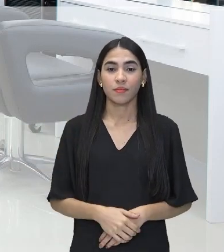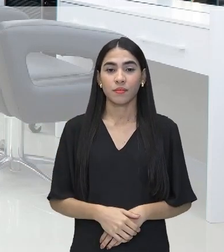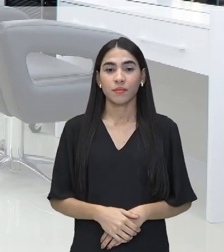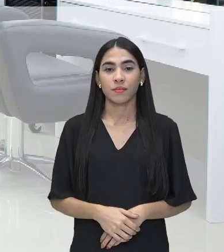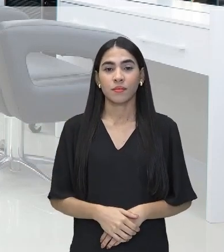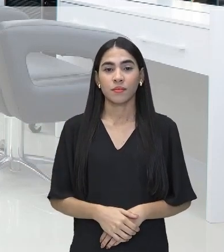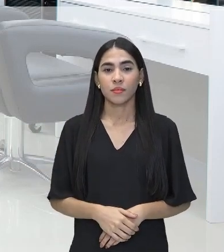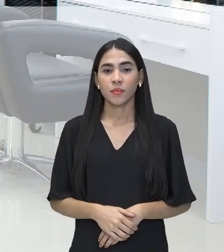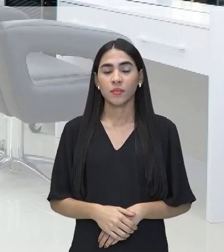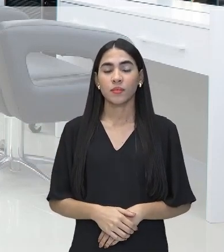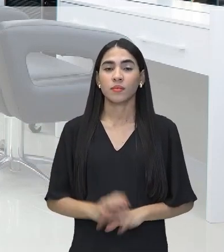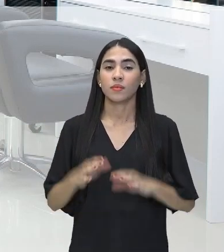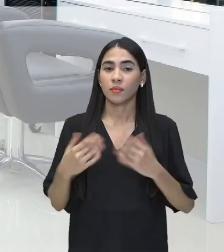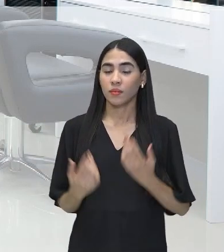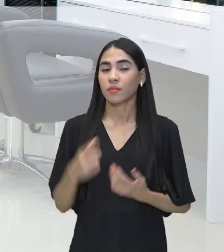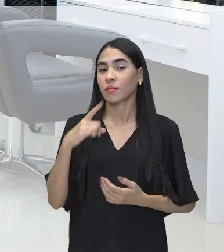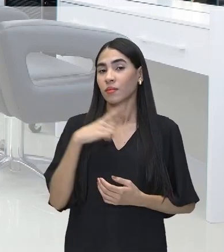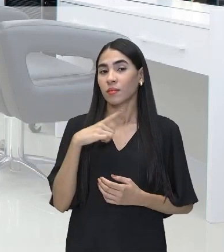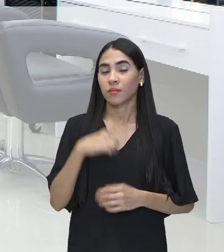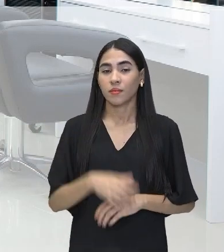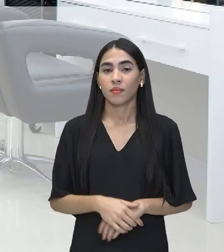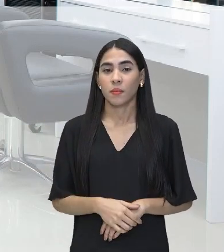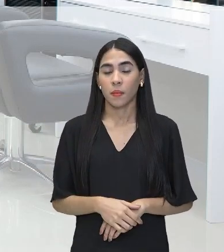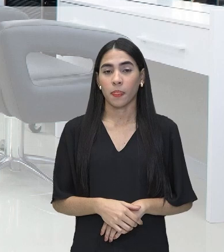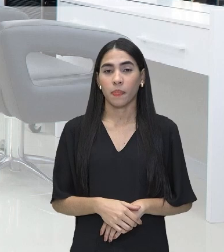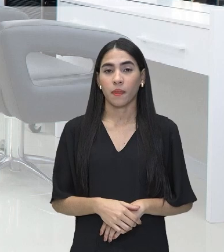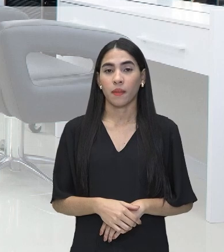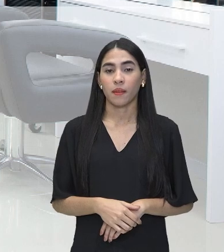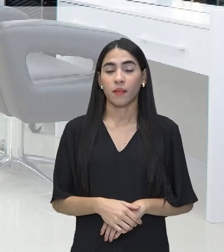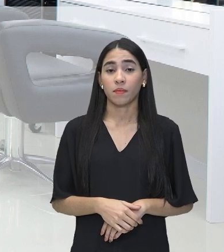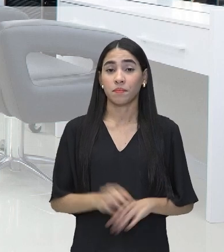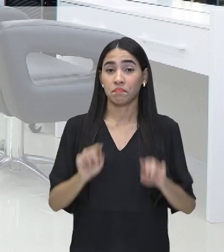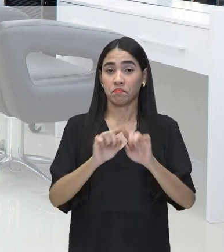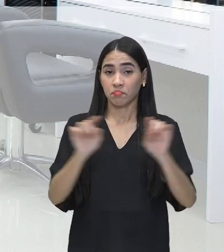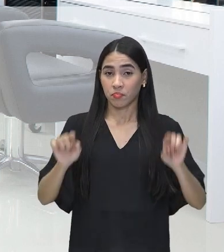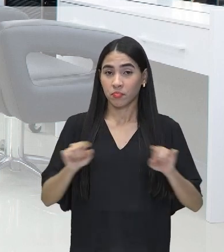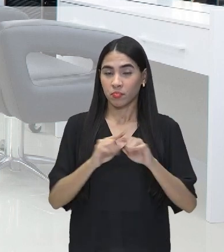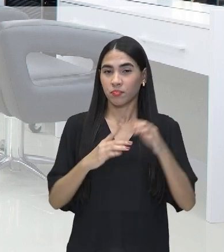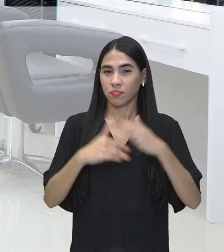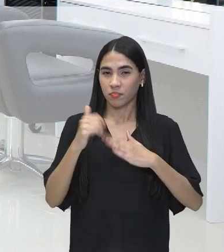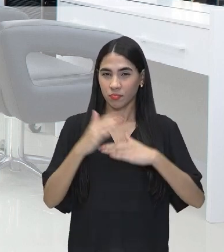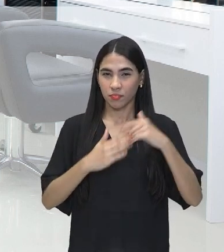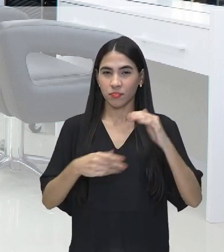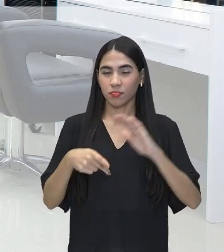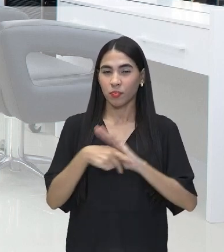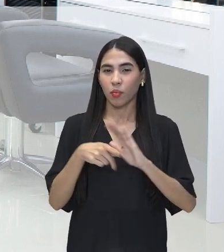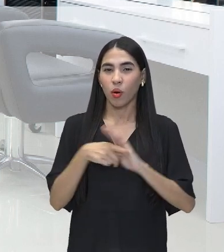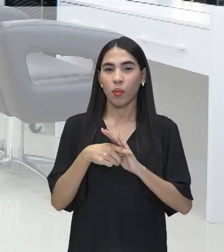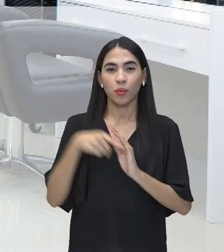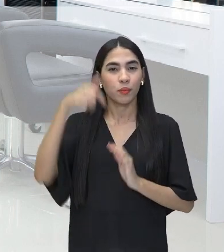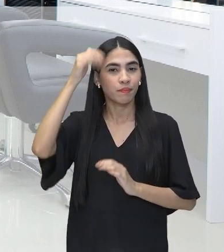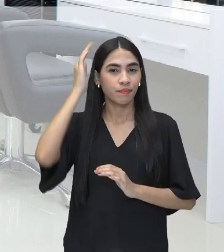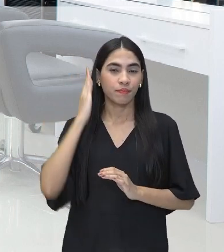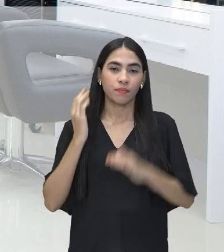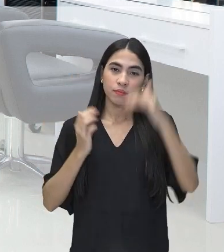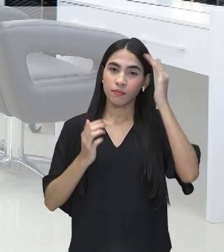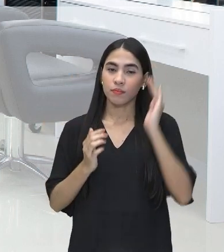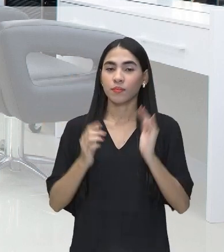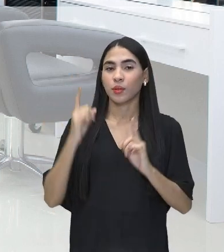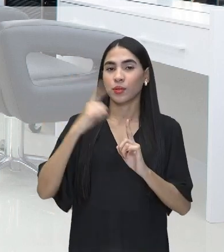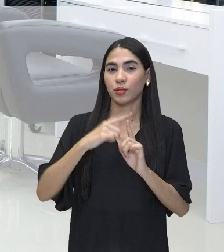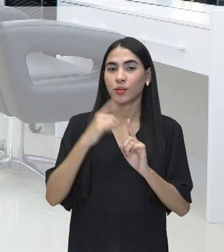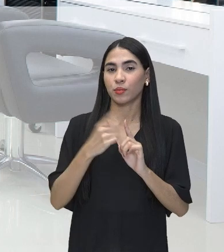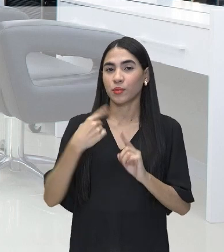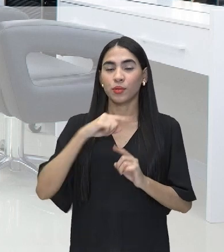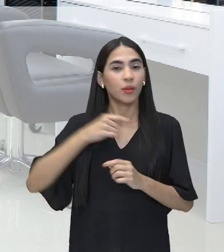Então, existe nos salões de beleza uma forma da gente